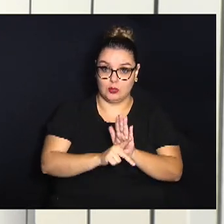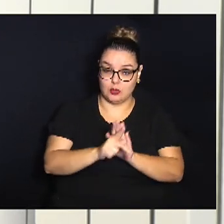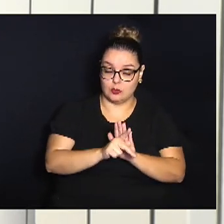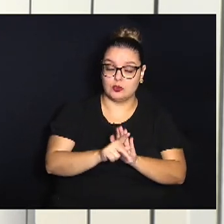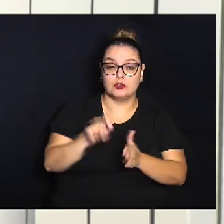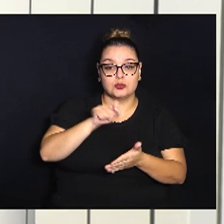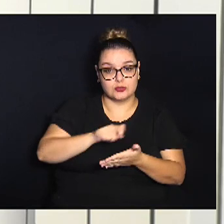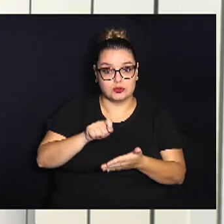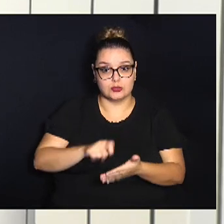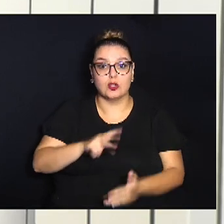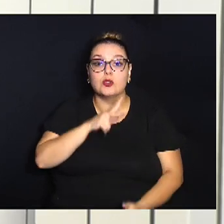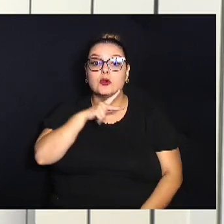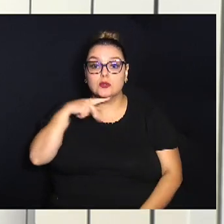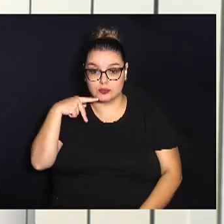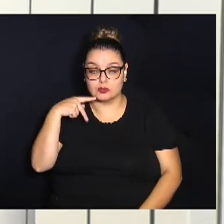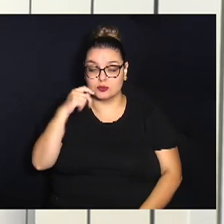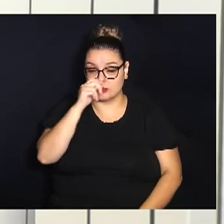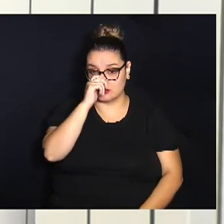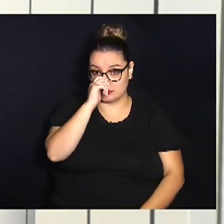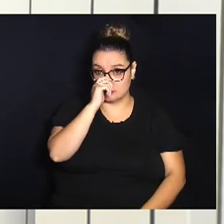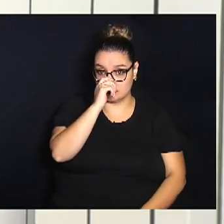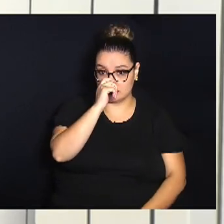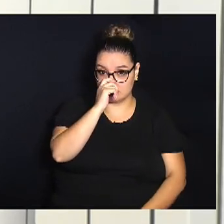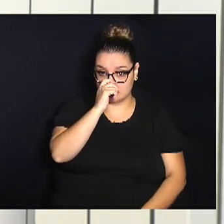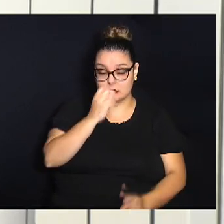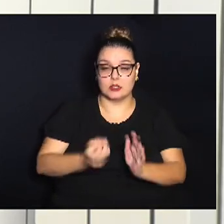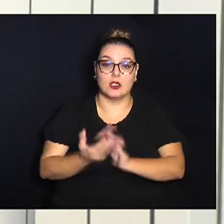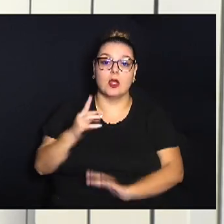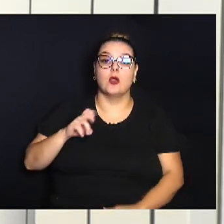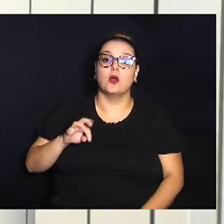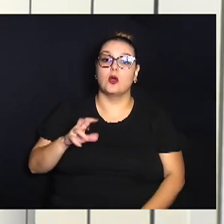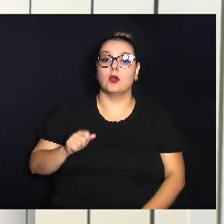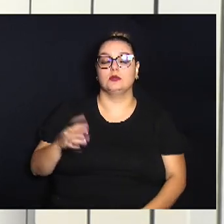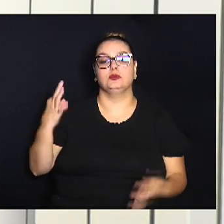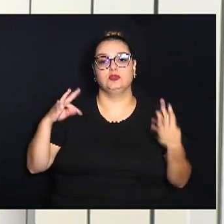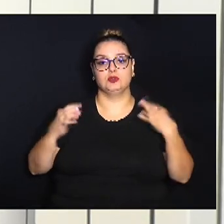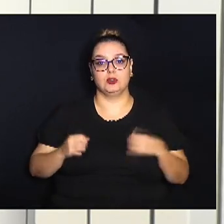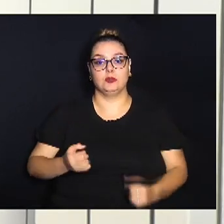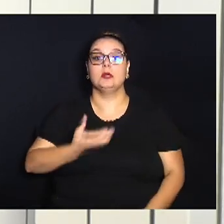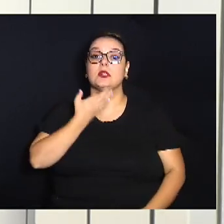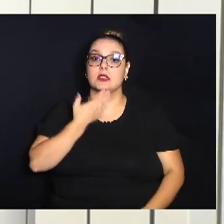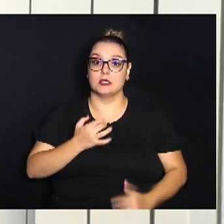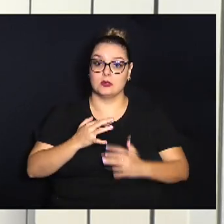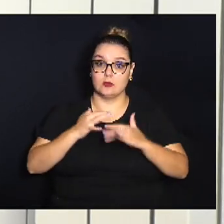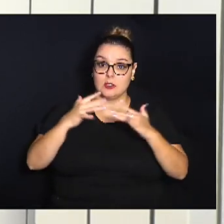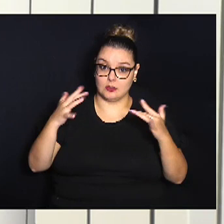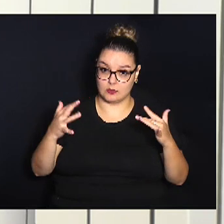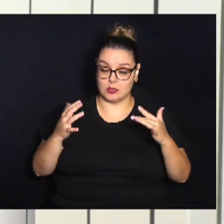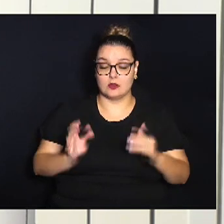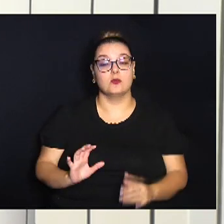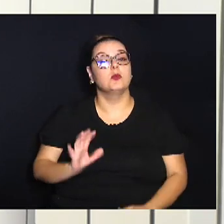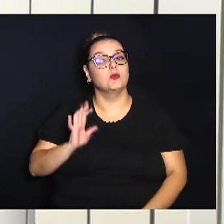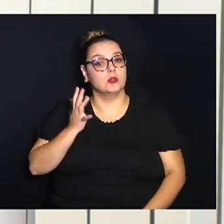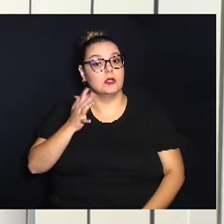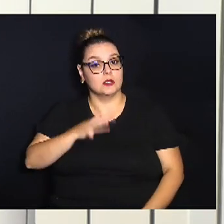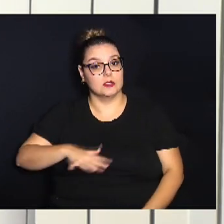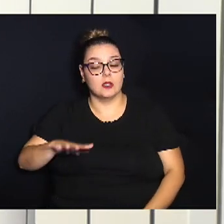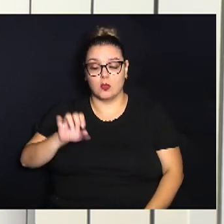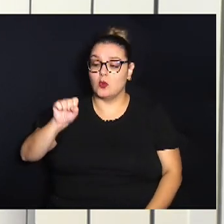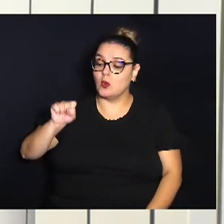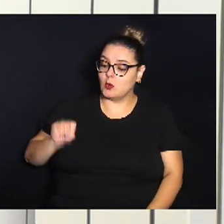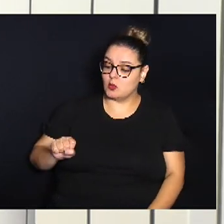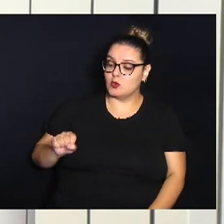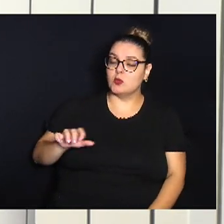do vereador Hermínio Monteiro, que cria a Rota Turística Natal Iluminado. Isso vai acontecer na região sul